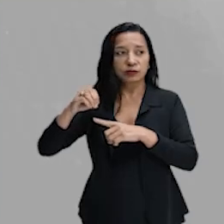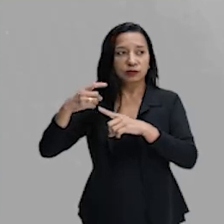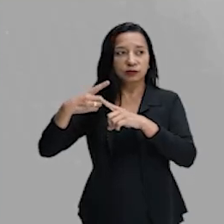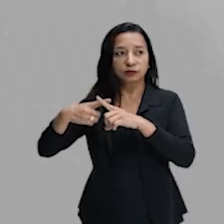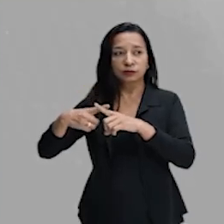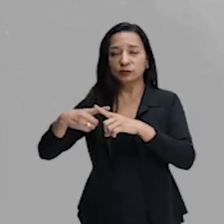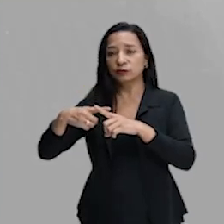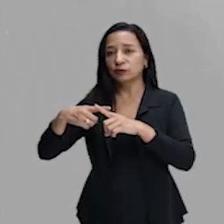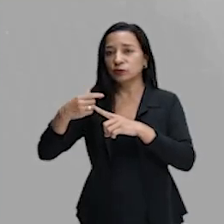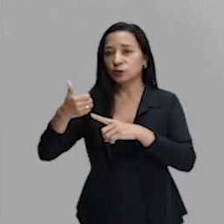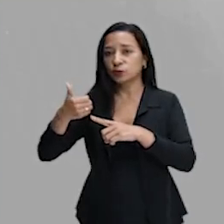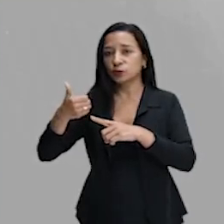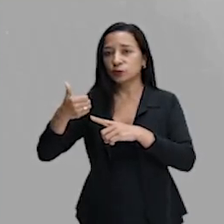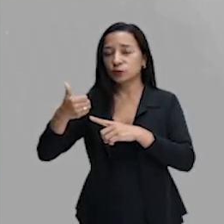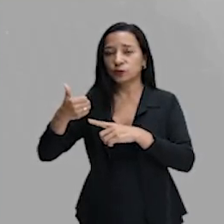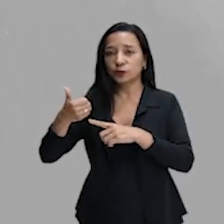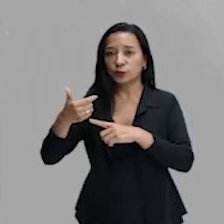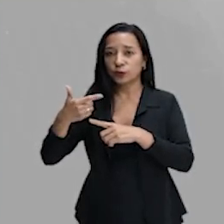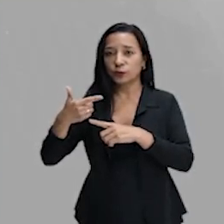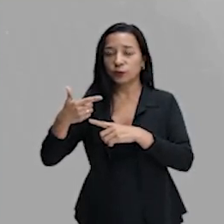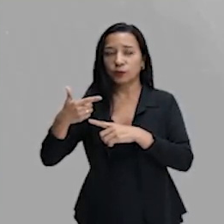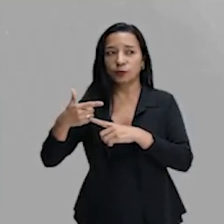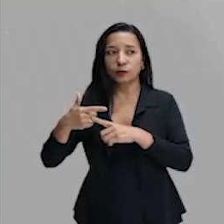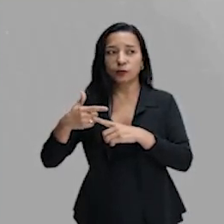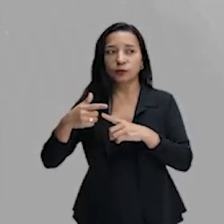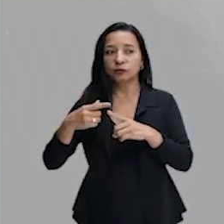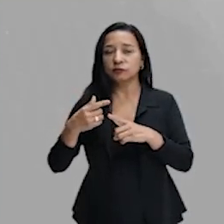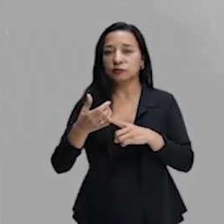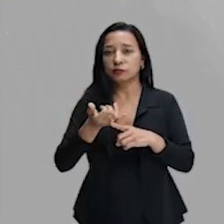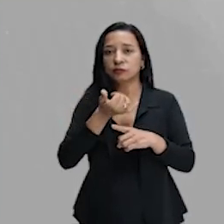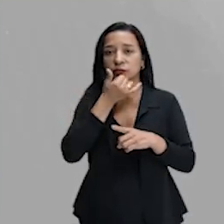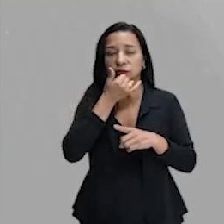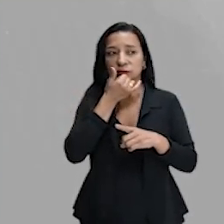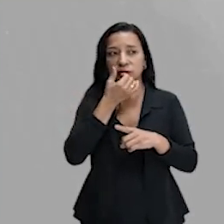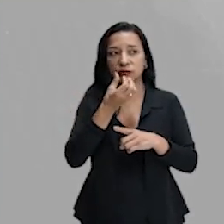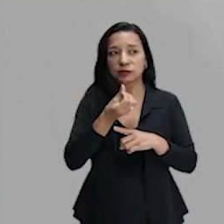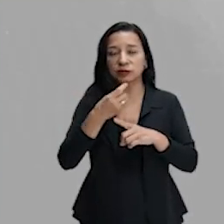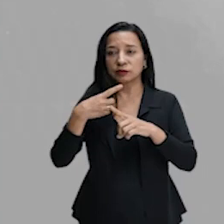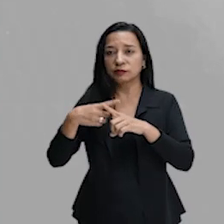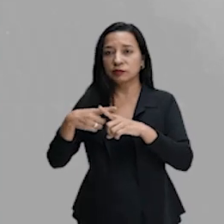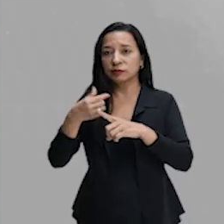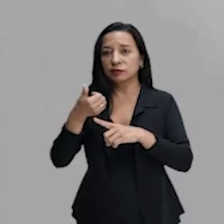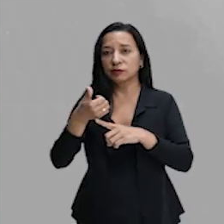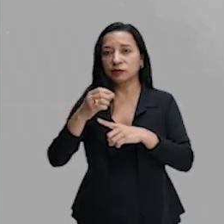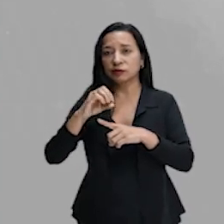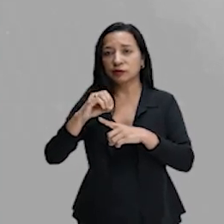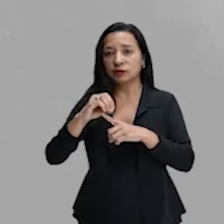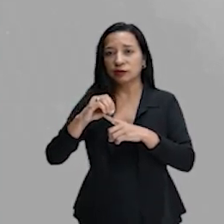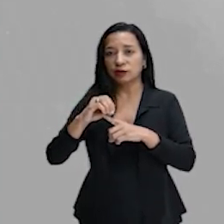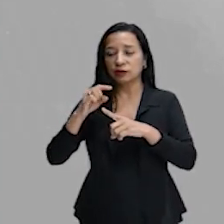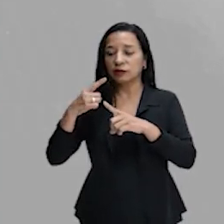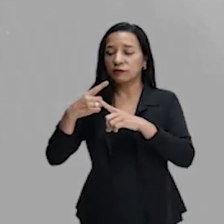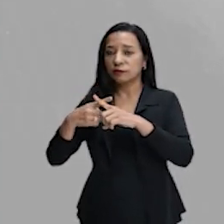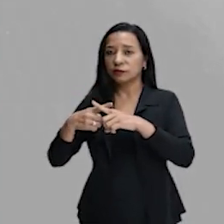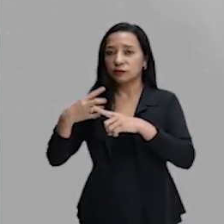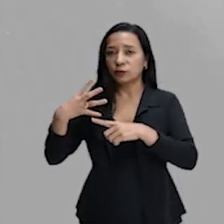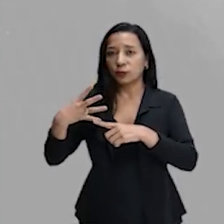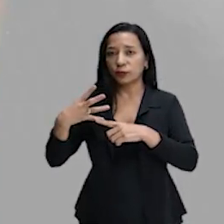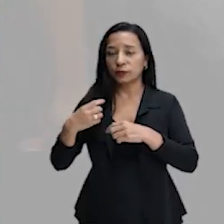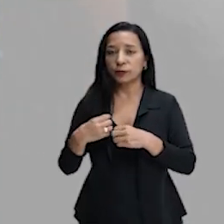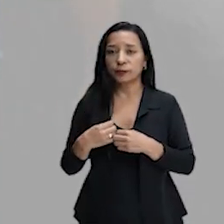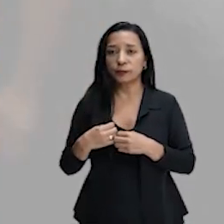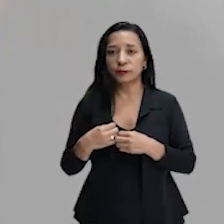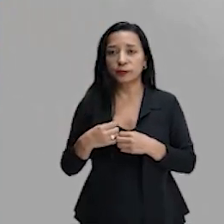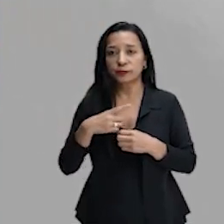4 6 x 10 x 4 certo então você